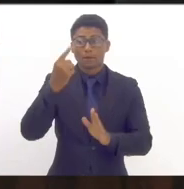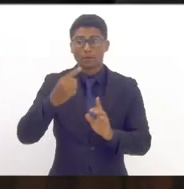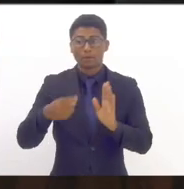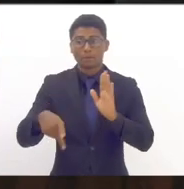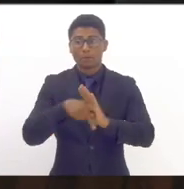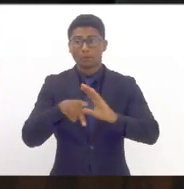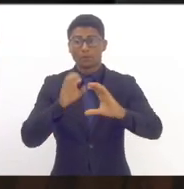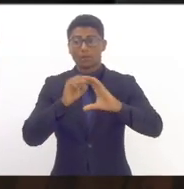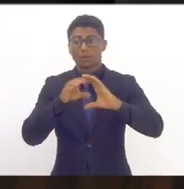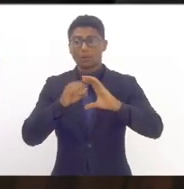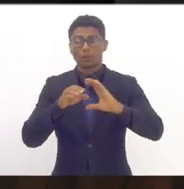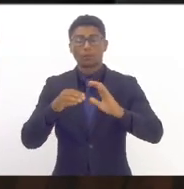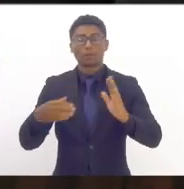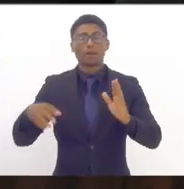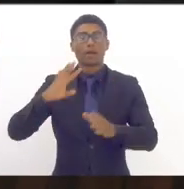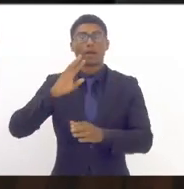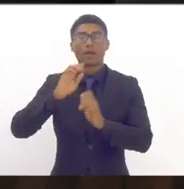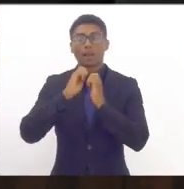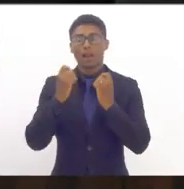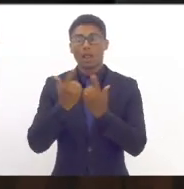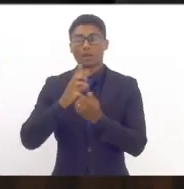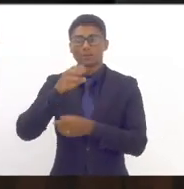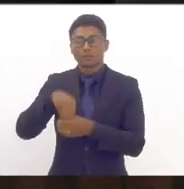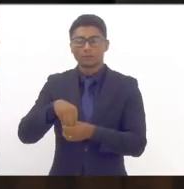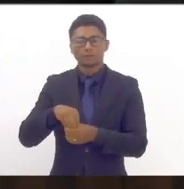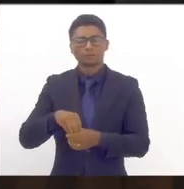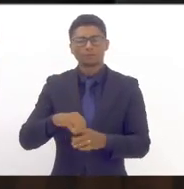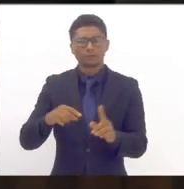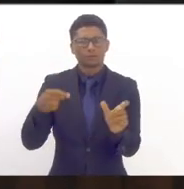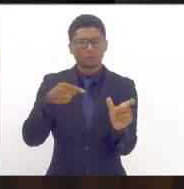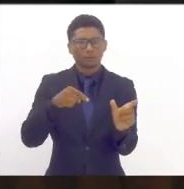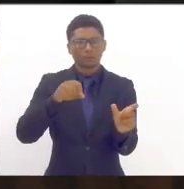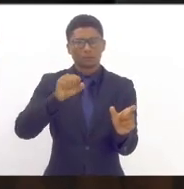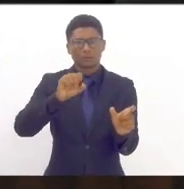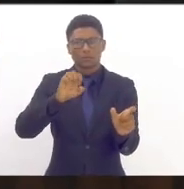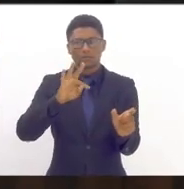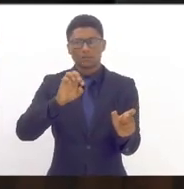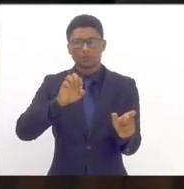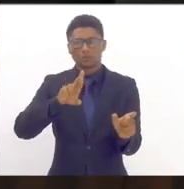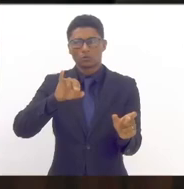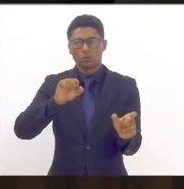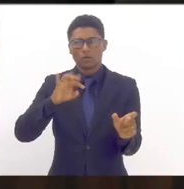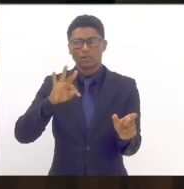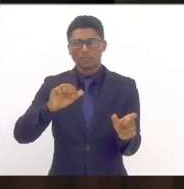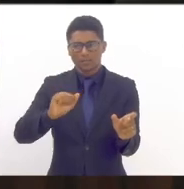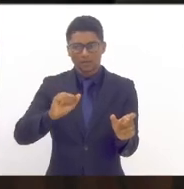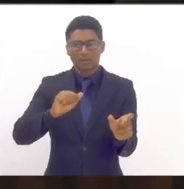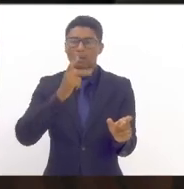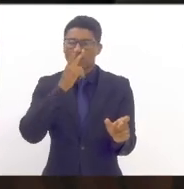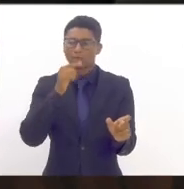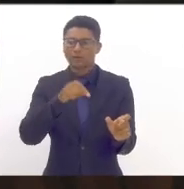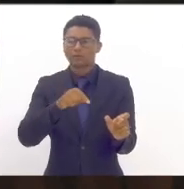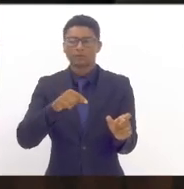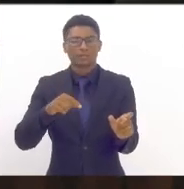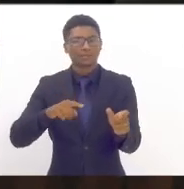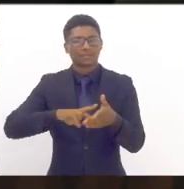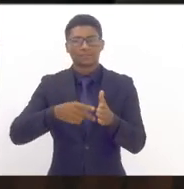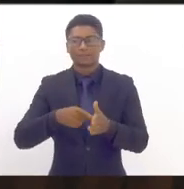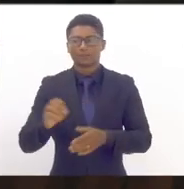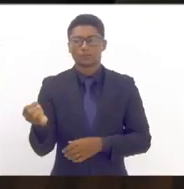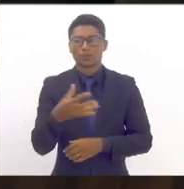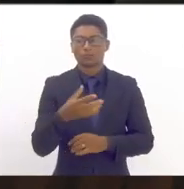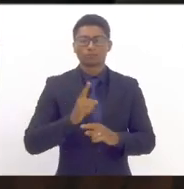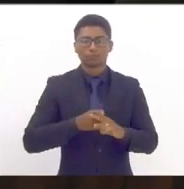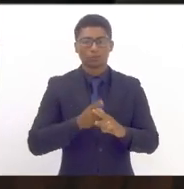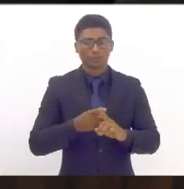na Alerj. Esse termo setorista é um jargão do jornalismo que mereceu um novo status aqui na Alerj, desde